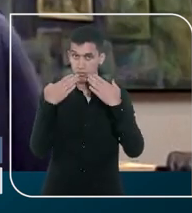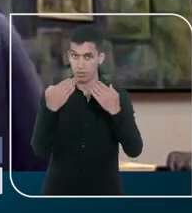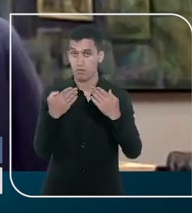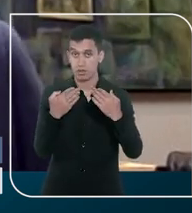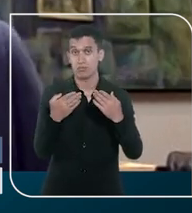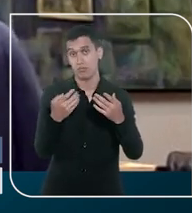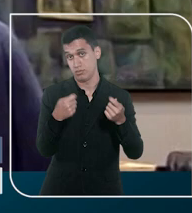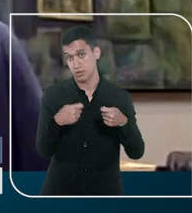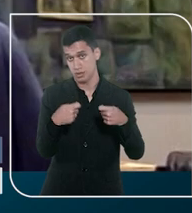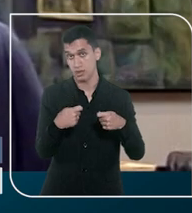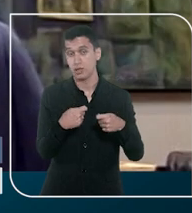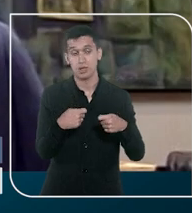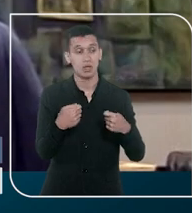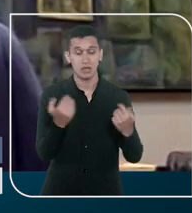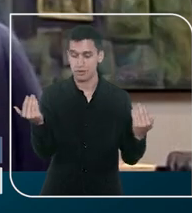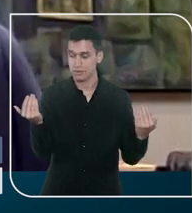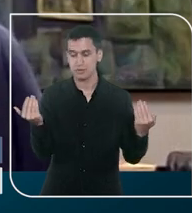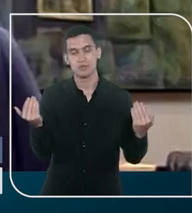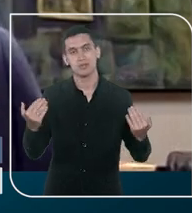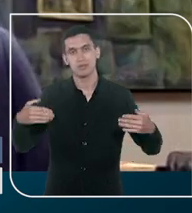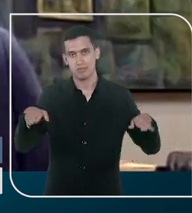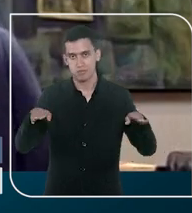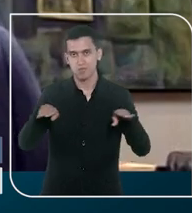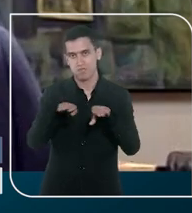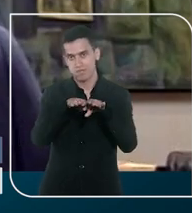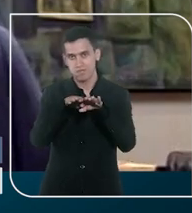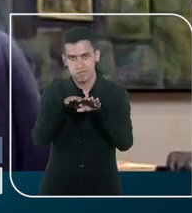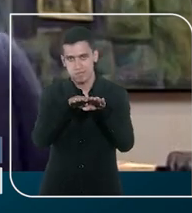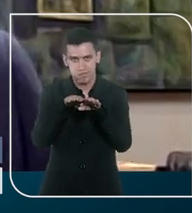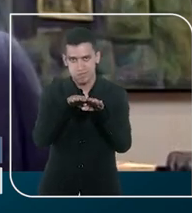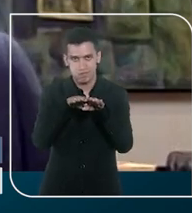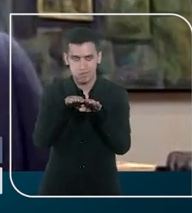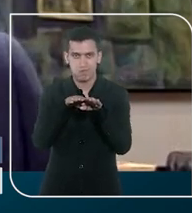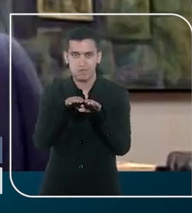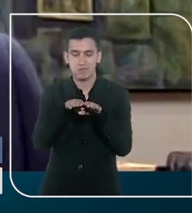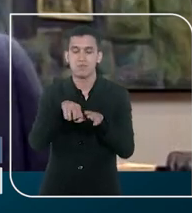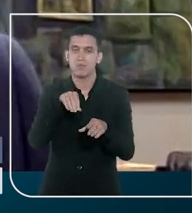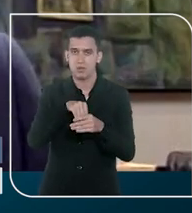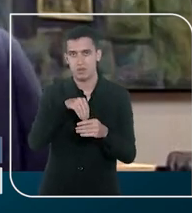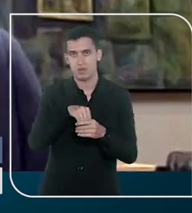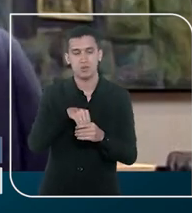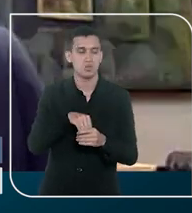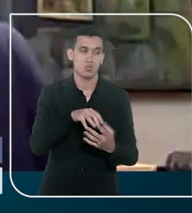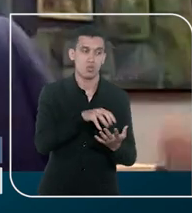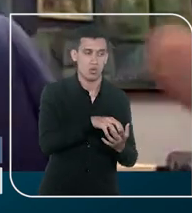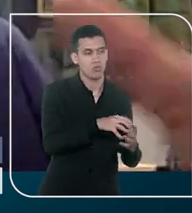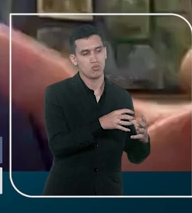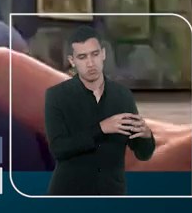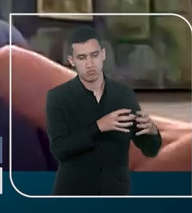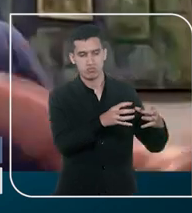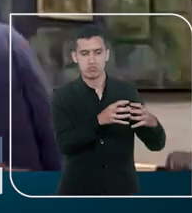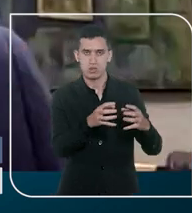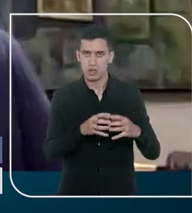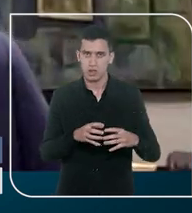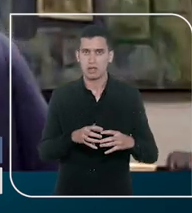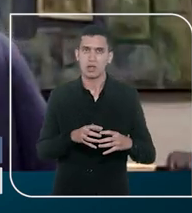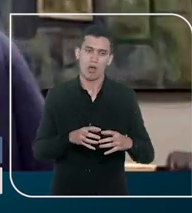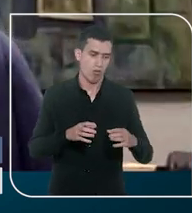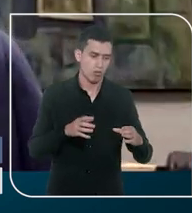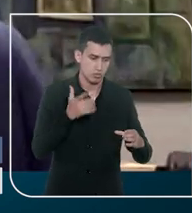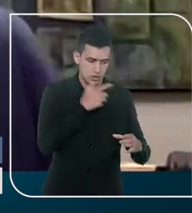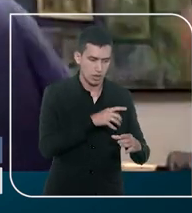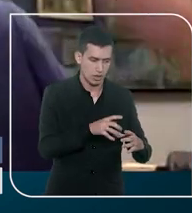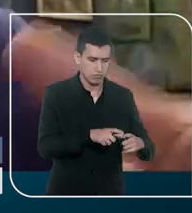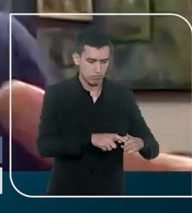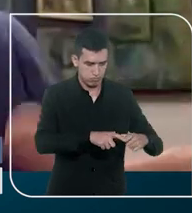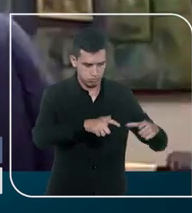necessidade de uniformizar esse entendimento por meio de um órgão fracionado mais completo, eu diria,